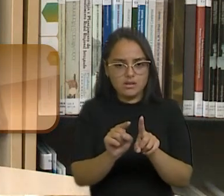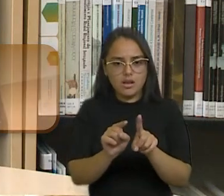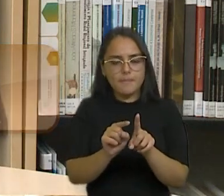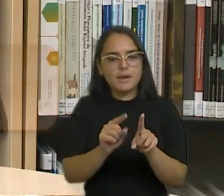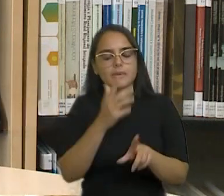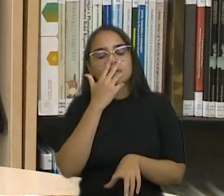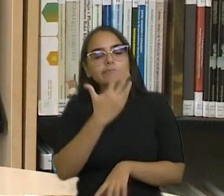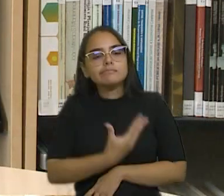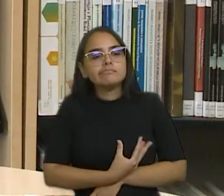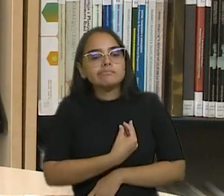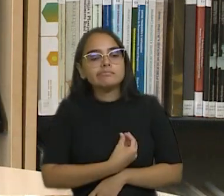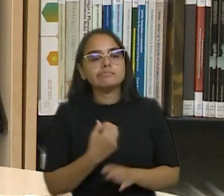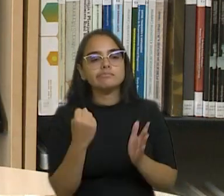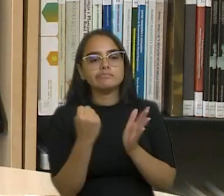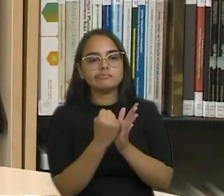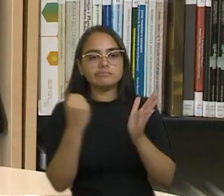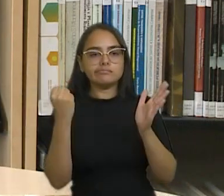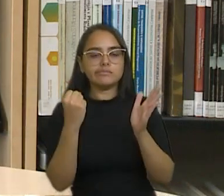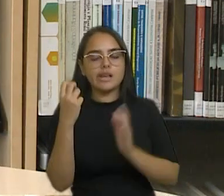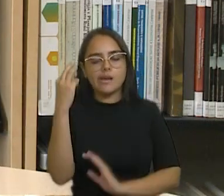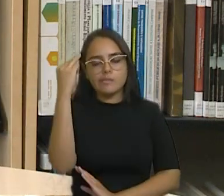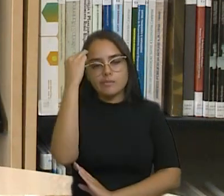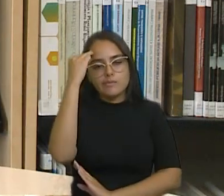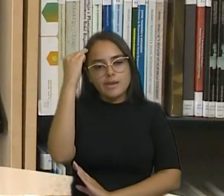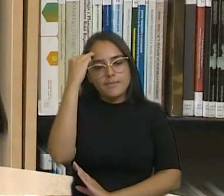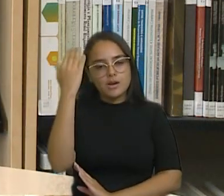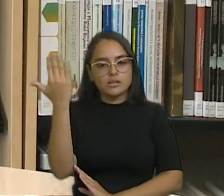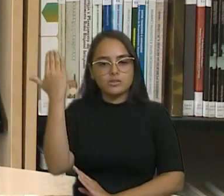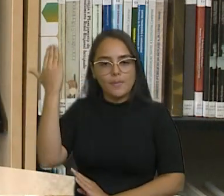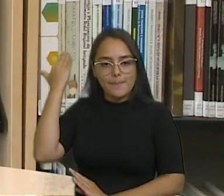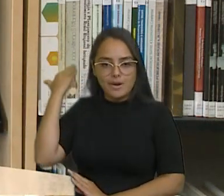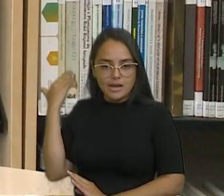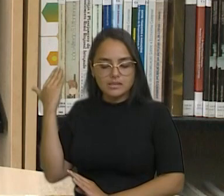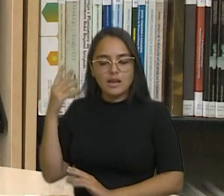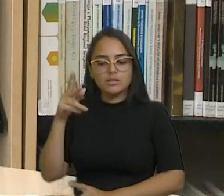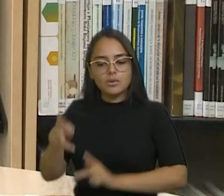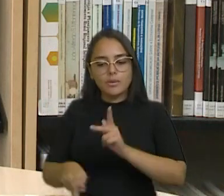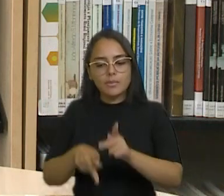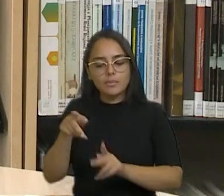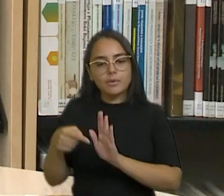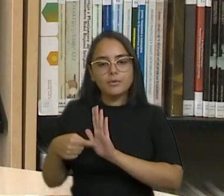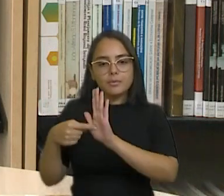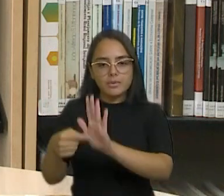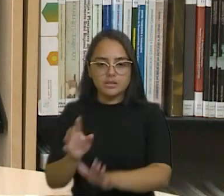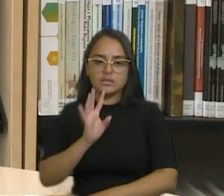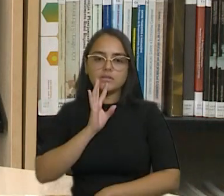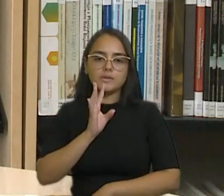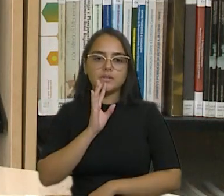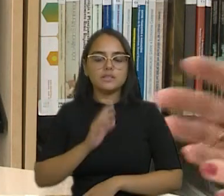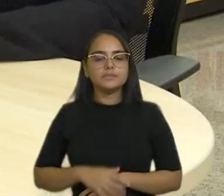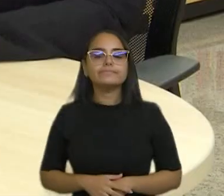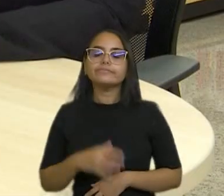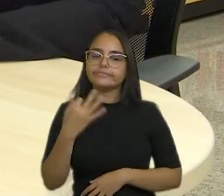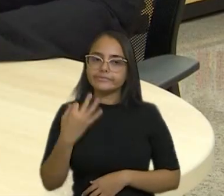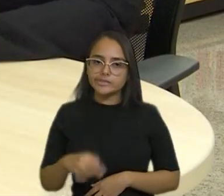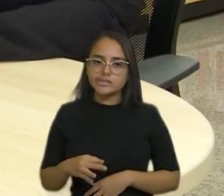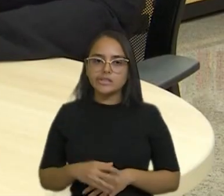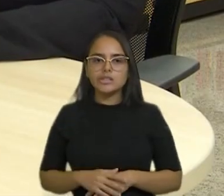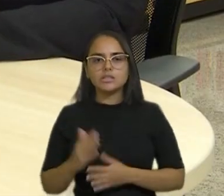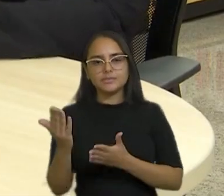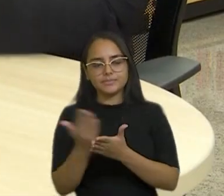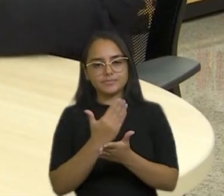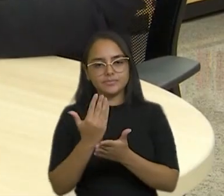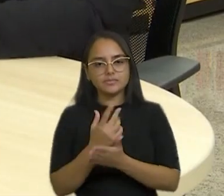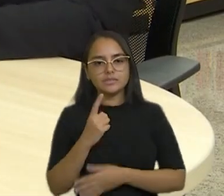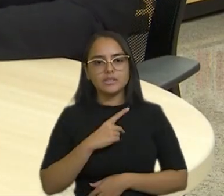vivo essa memória, né, para o nosso povo e para a posteridade. Né? Com certeza, né? O livro